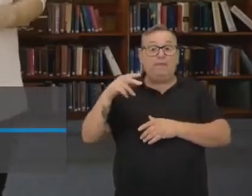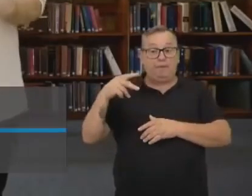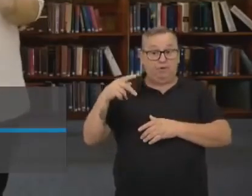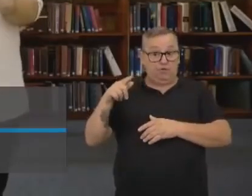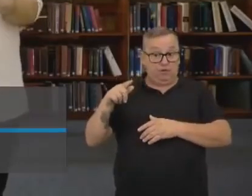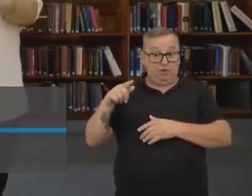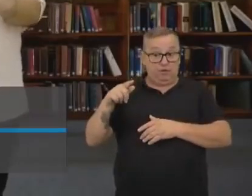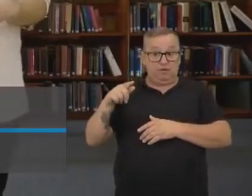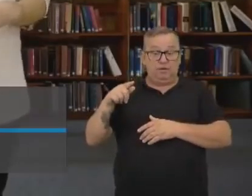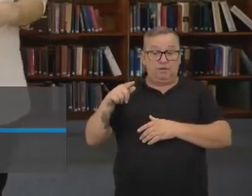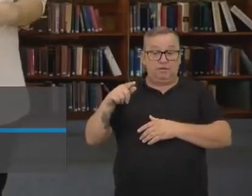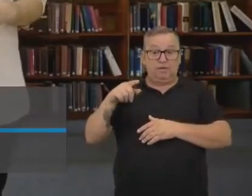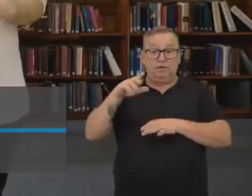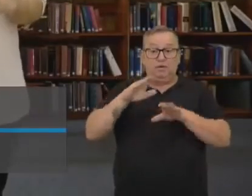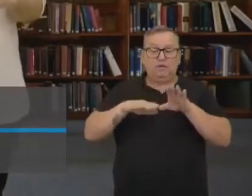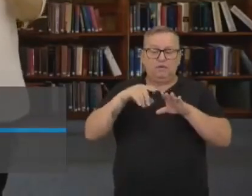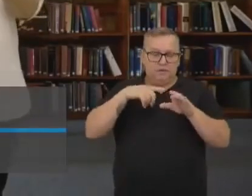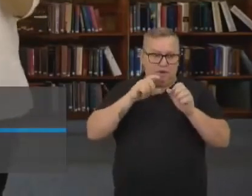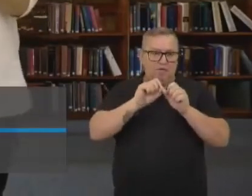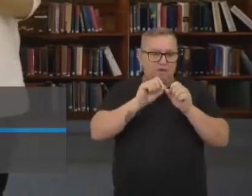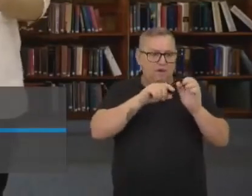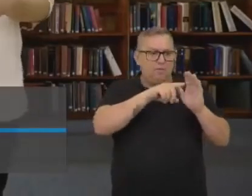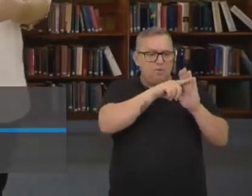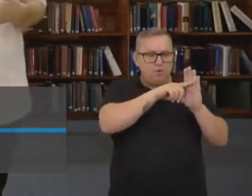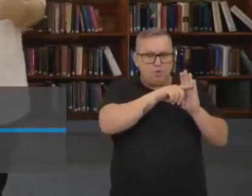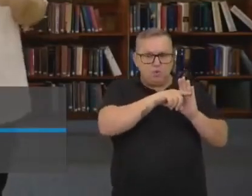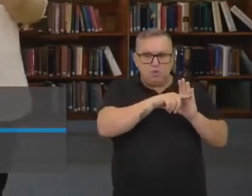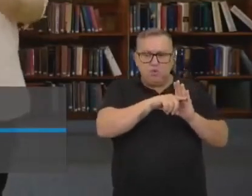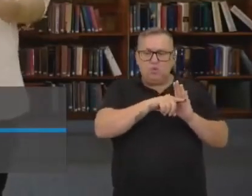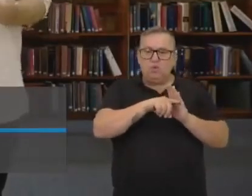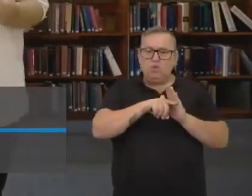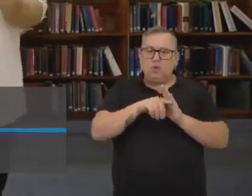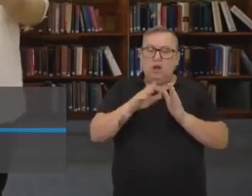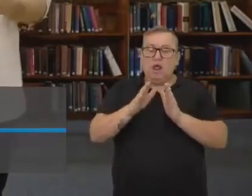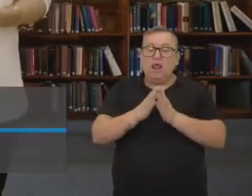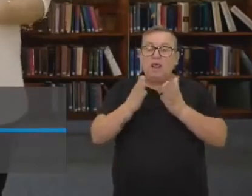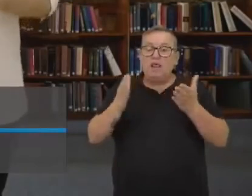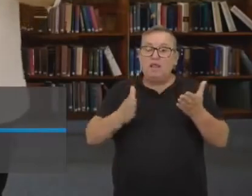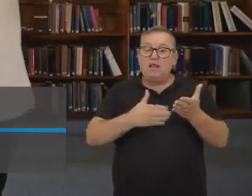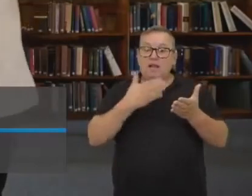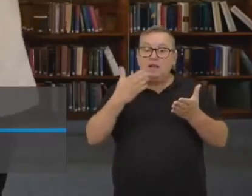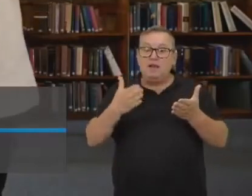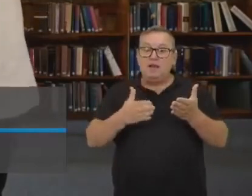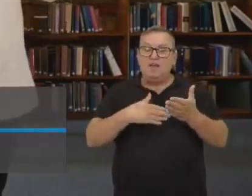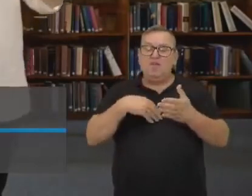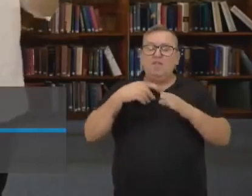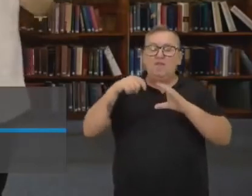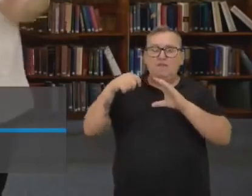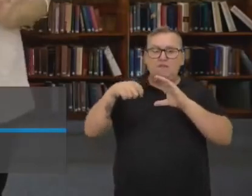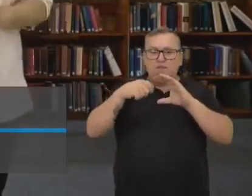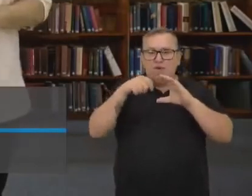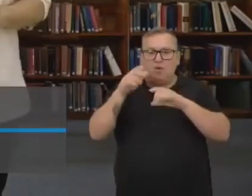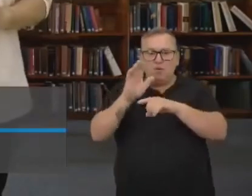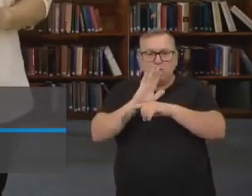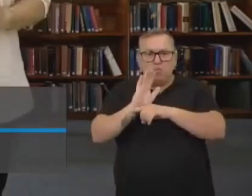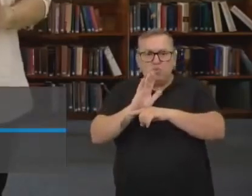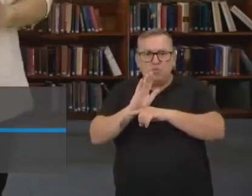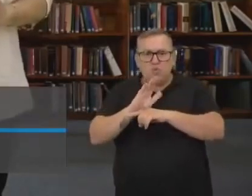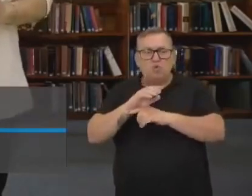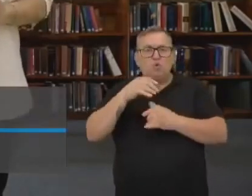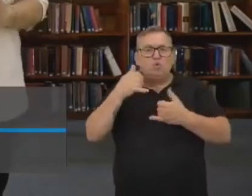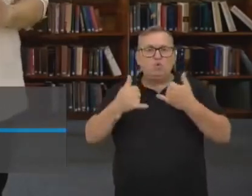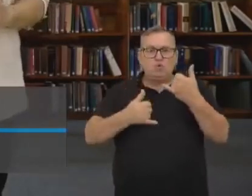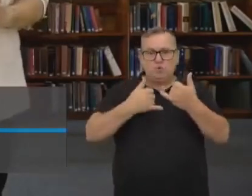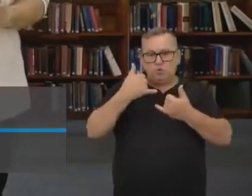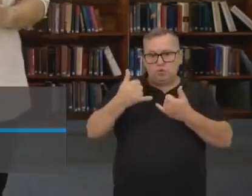gente necessita aí do processo de pesquisa. Esses grandes livros, filmes, jogos aí conhecidos com essa temática do RPG,